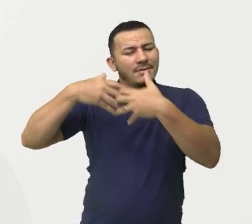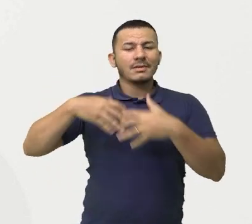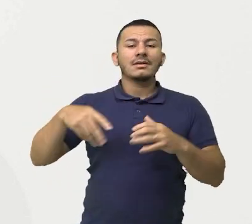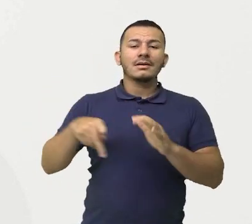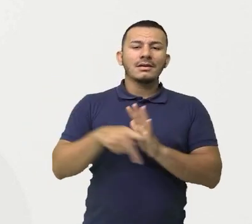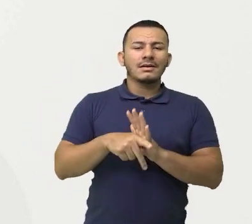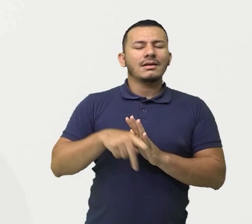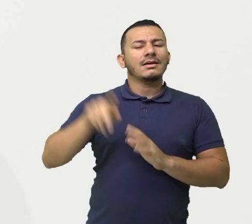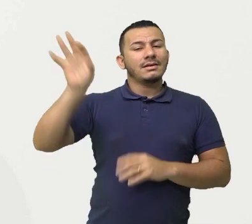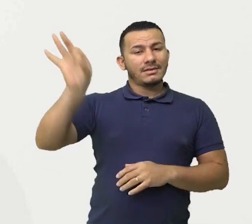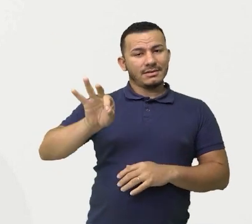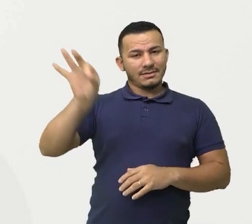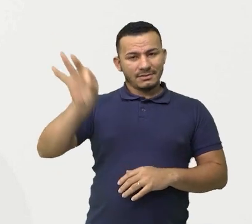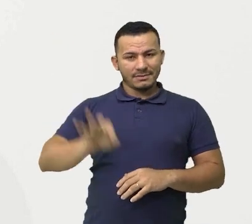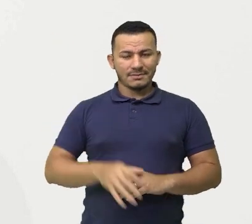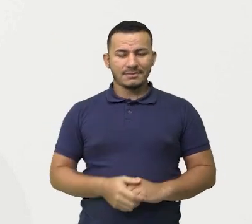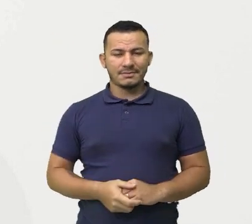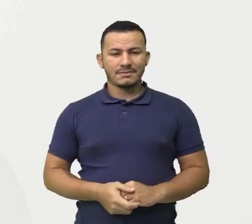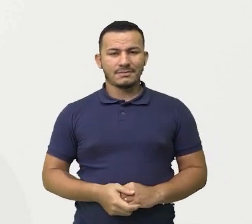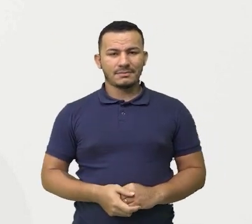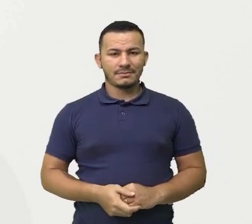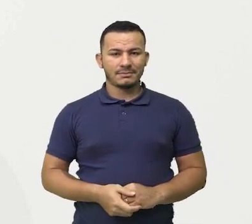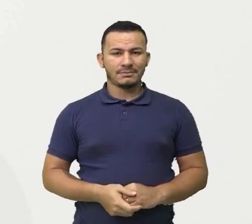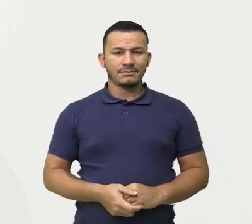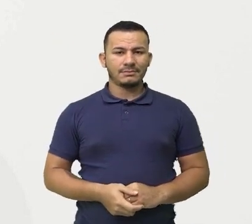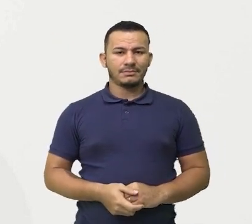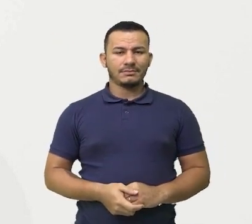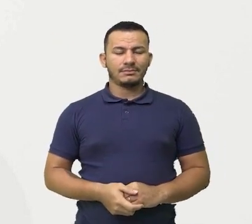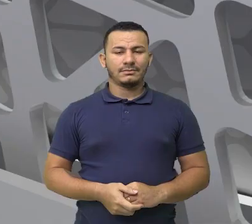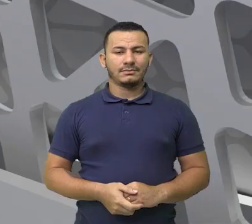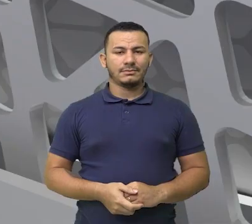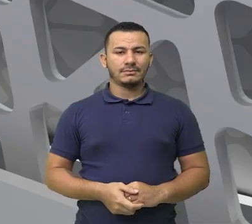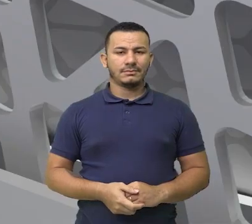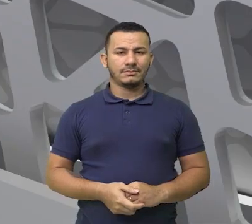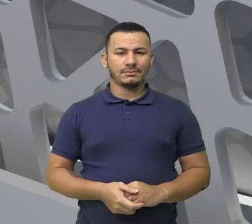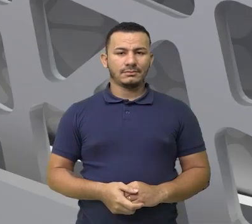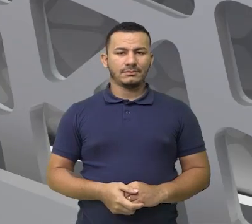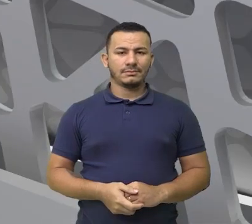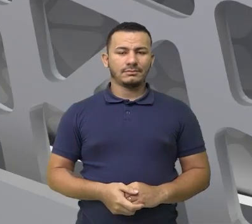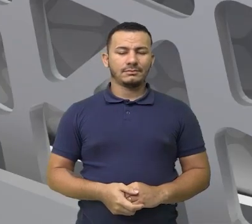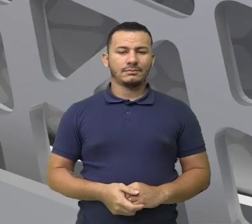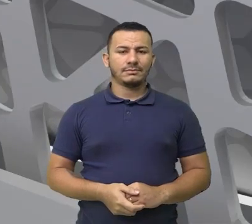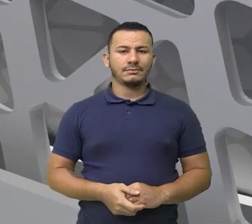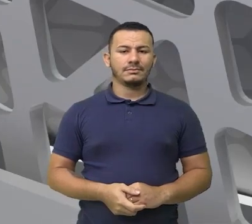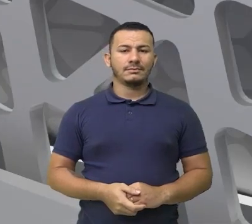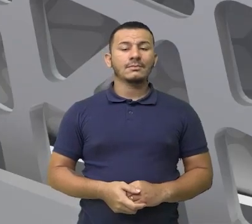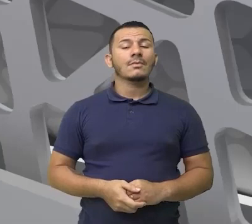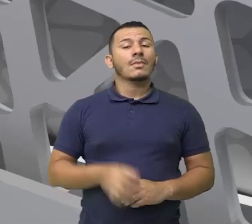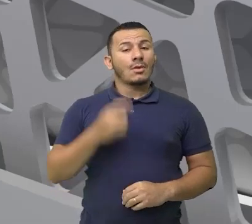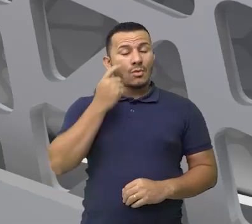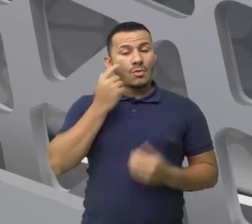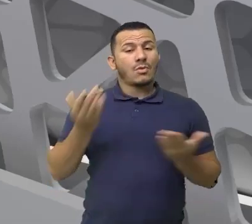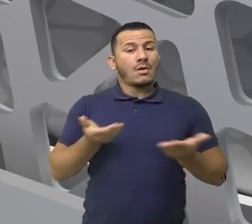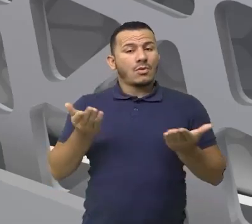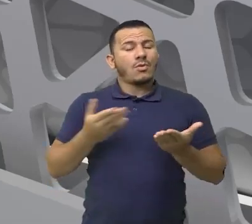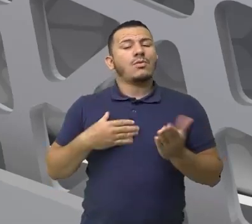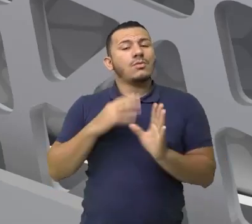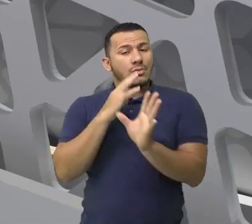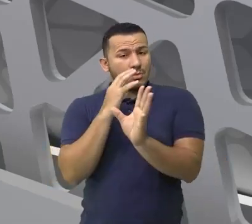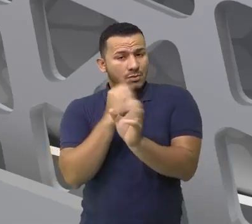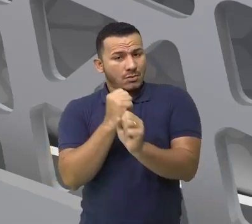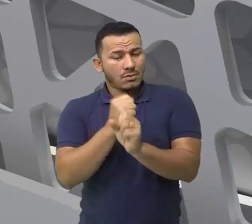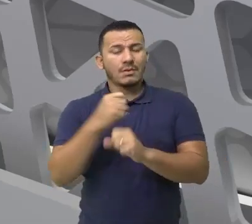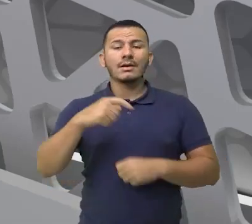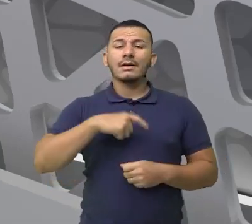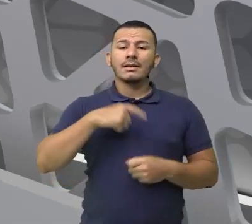o cálculo da porcentagem, tá legal? E aí agora, alunos, nós vamos ver aqui um probleminha, tá bom?